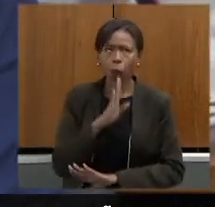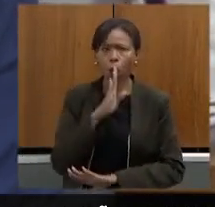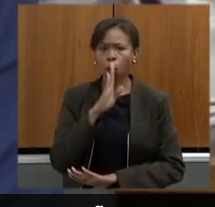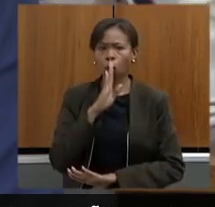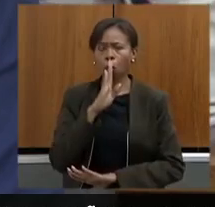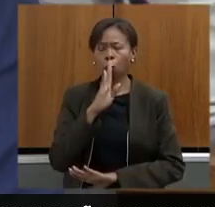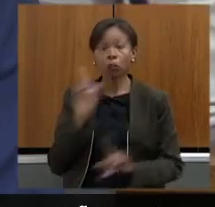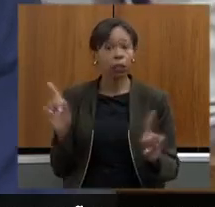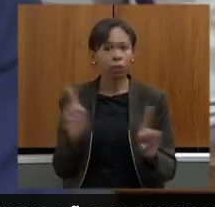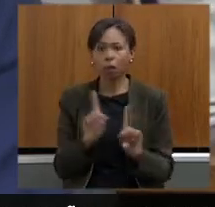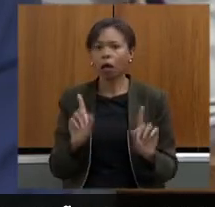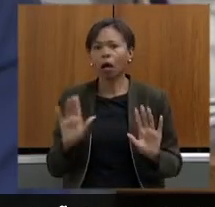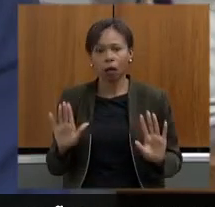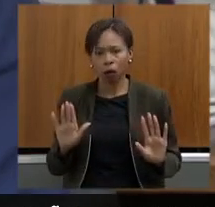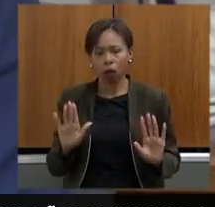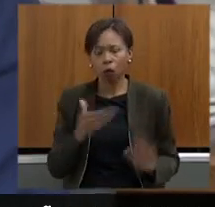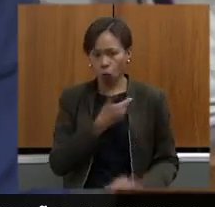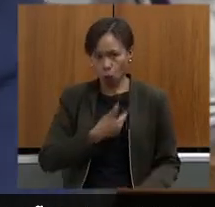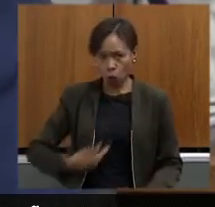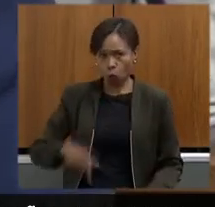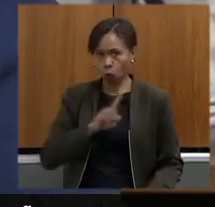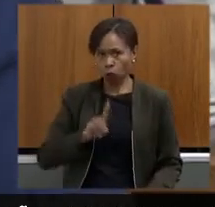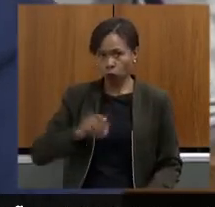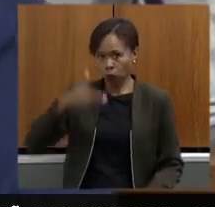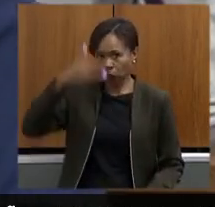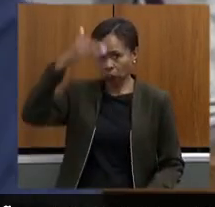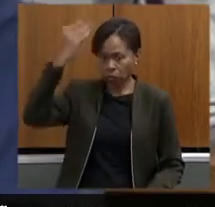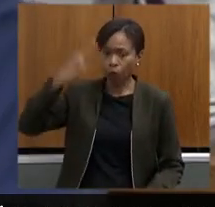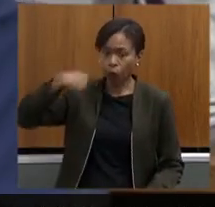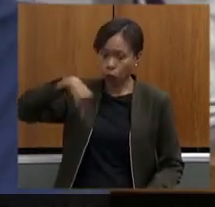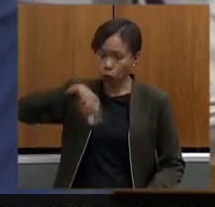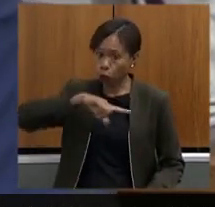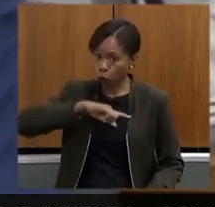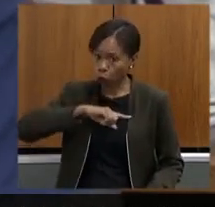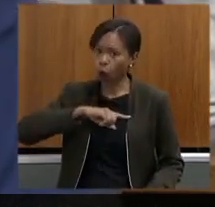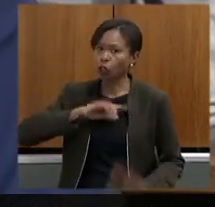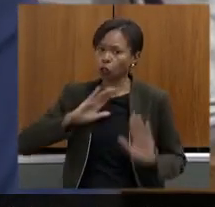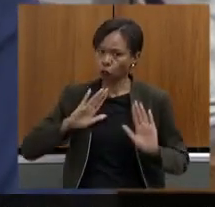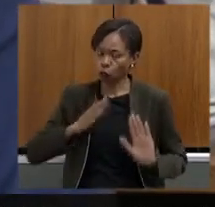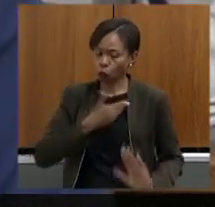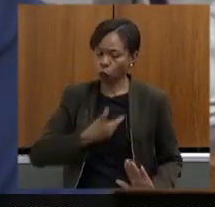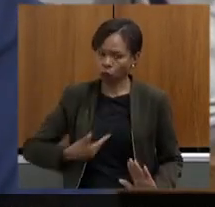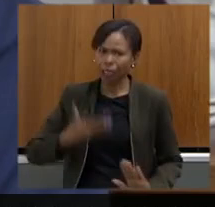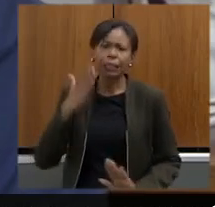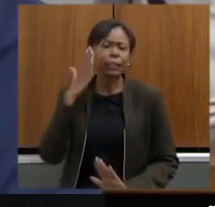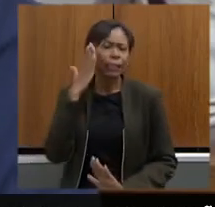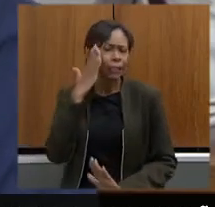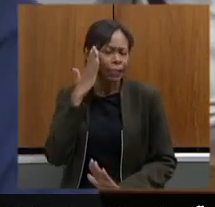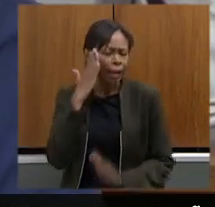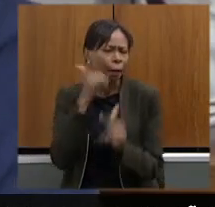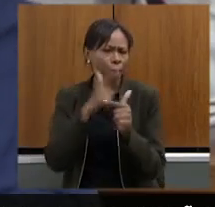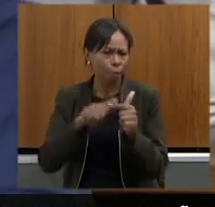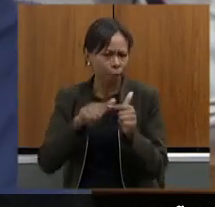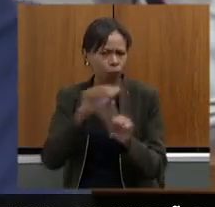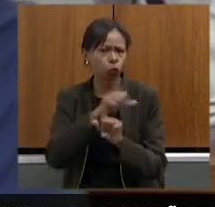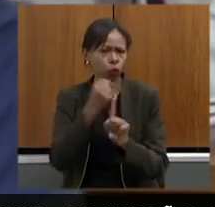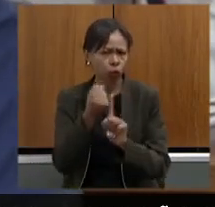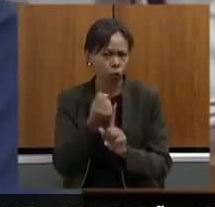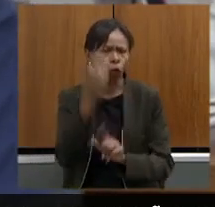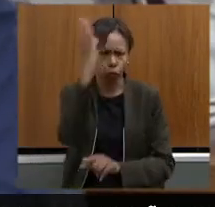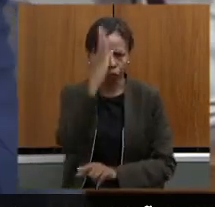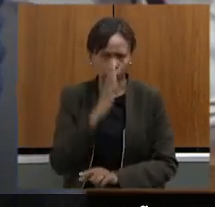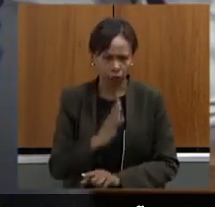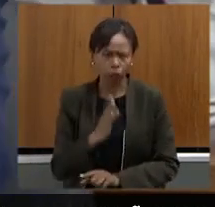Minas Gerais Governador Romeu Zema é todos nós do Governo do Estado entendemos o momento social do nosso país estamos